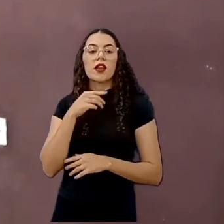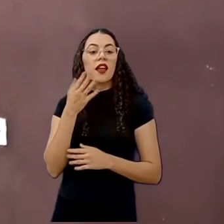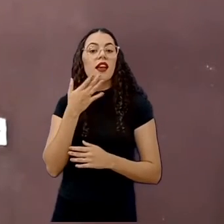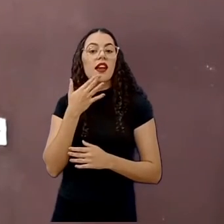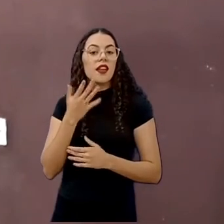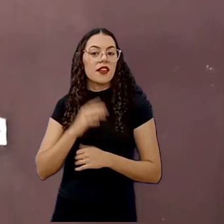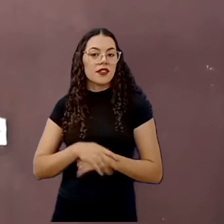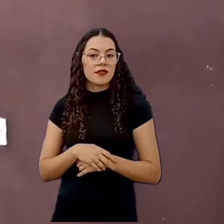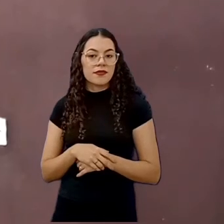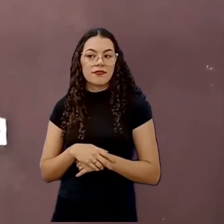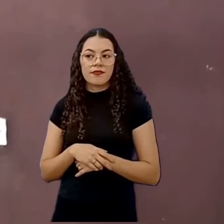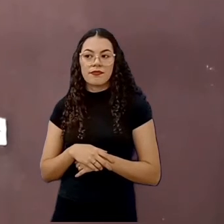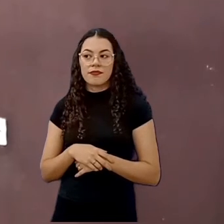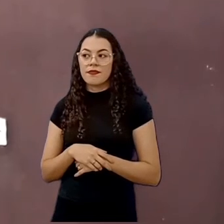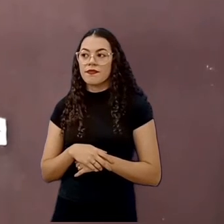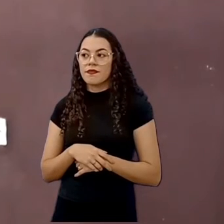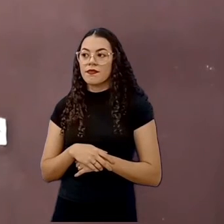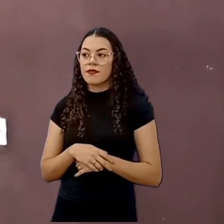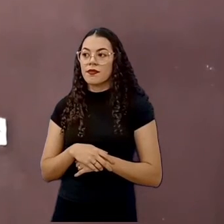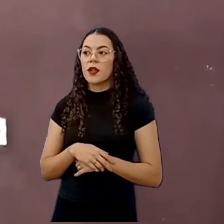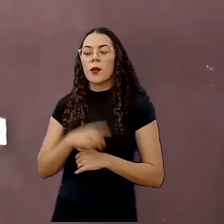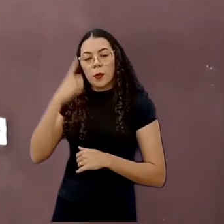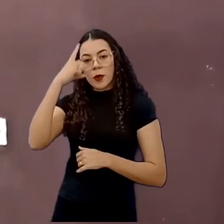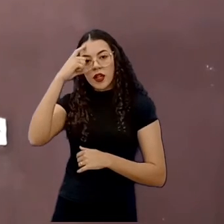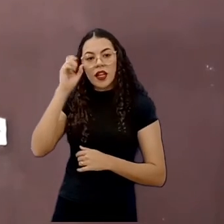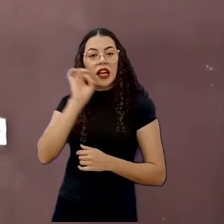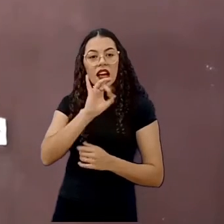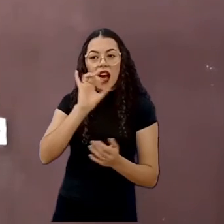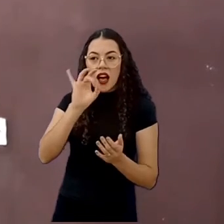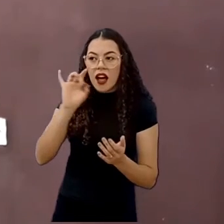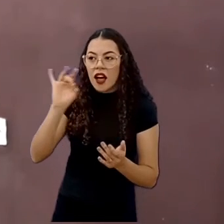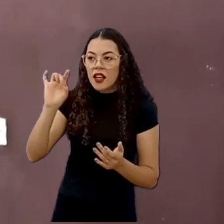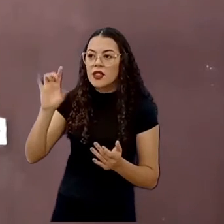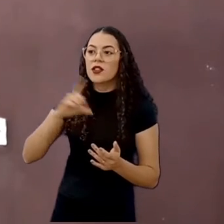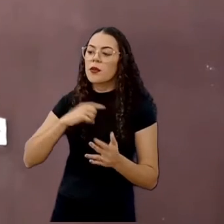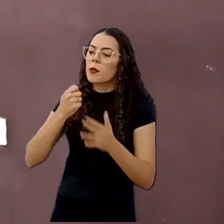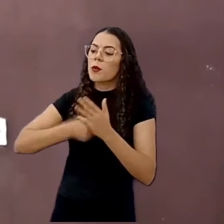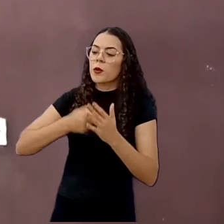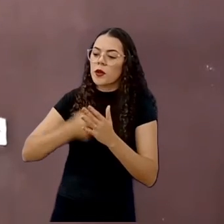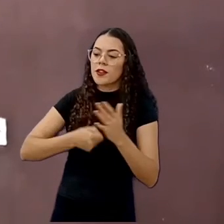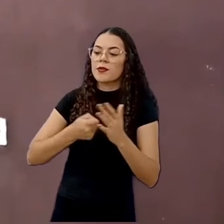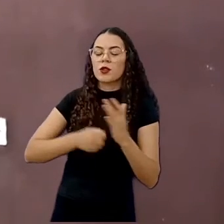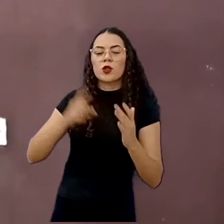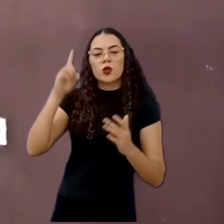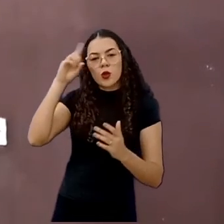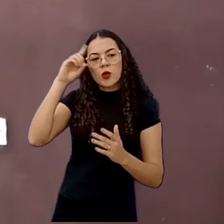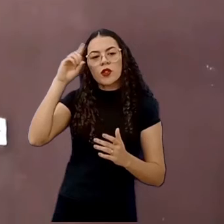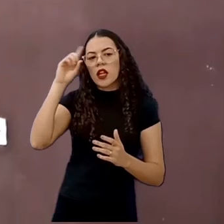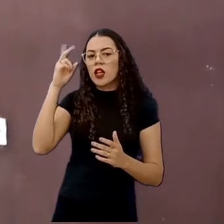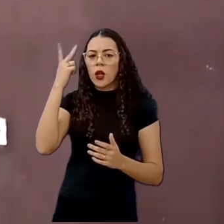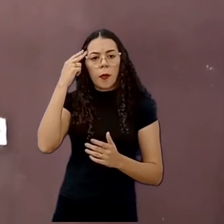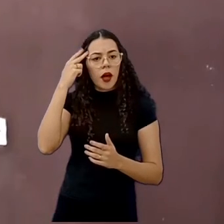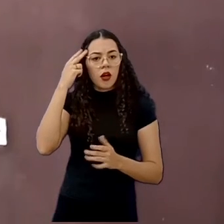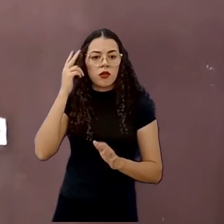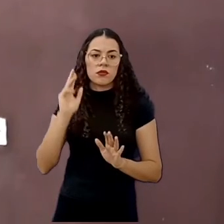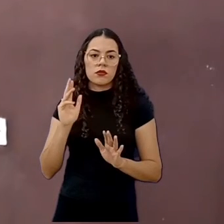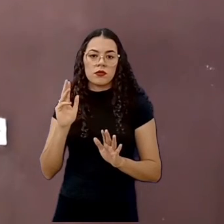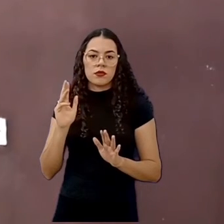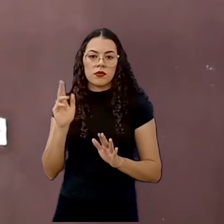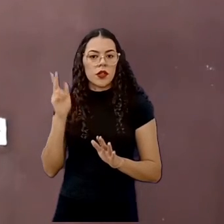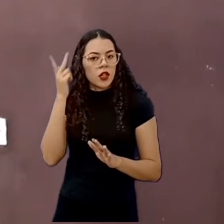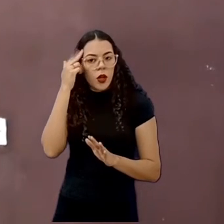Não tivemos nenhum corajoso. Porque eu sei que cada um aqui tem suas lutas diárias, tem suas dificuldades. Isso é normal. Você não é